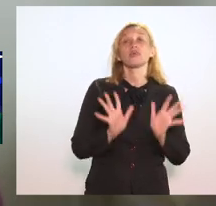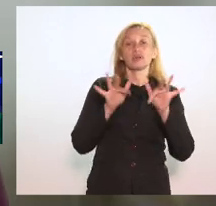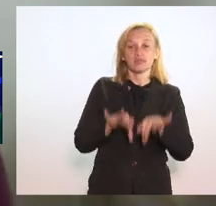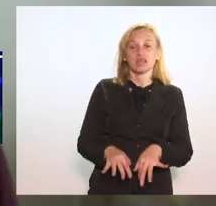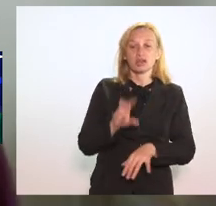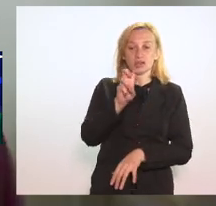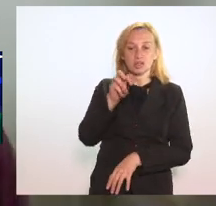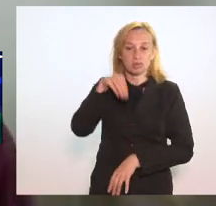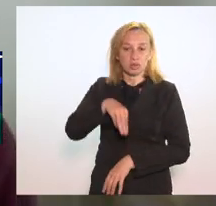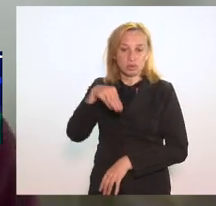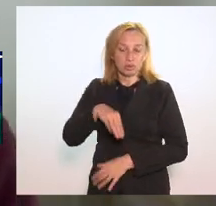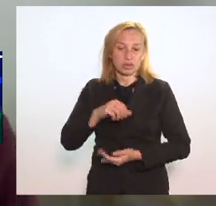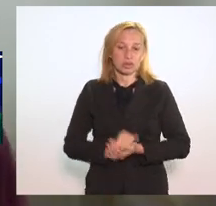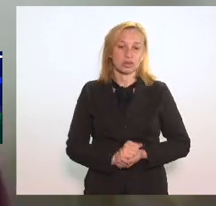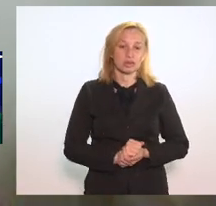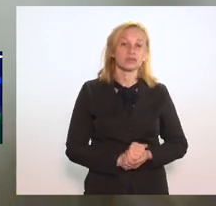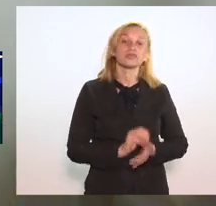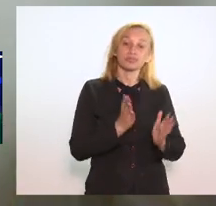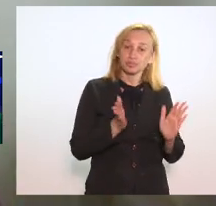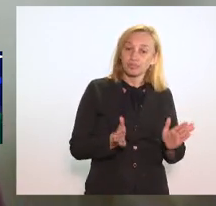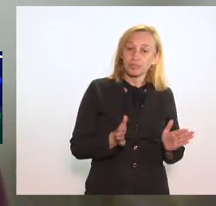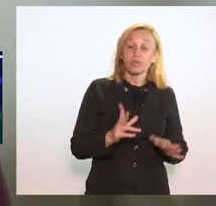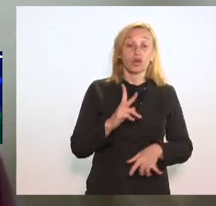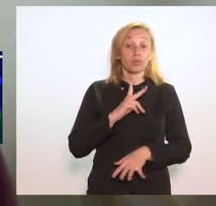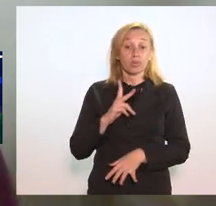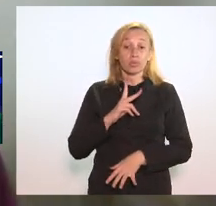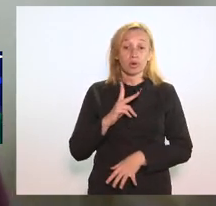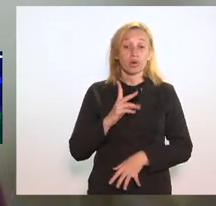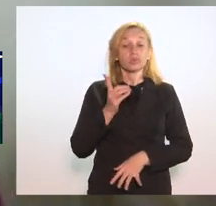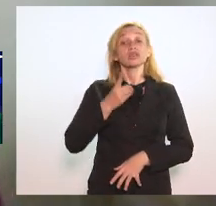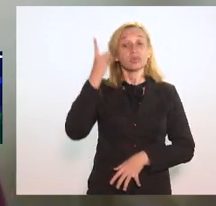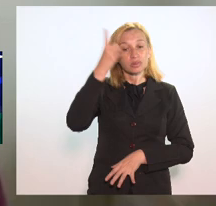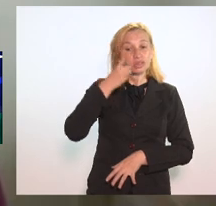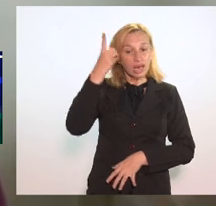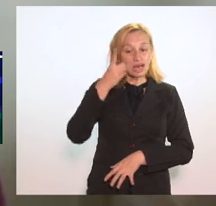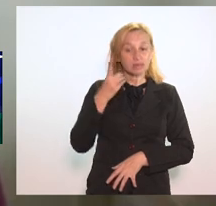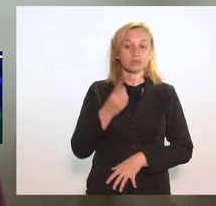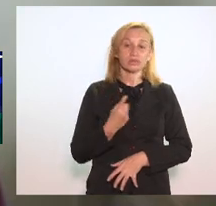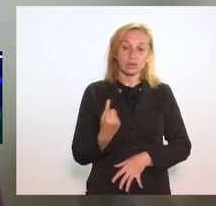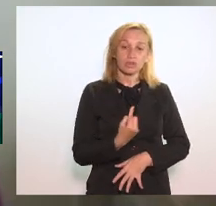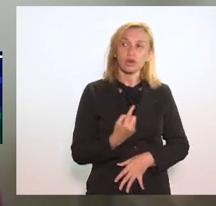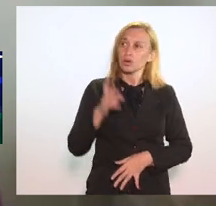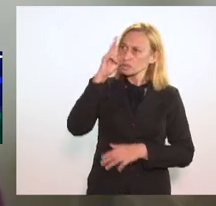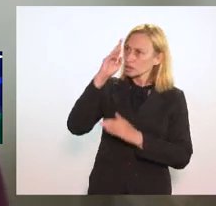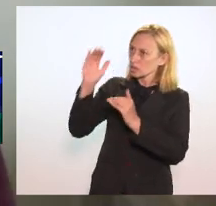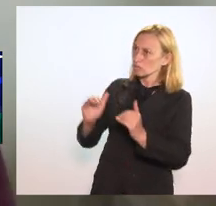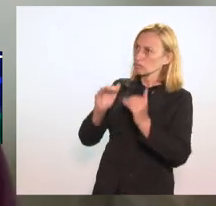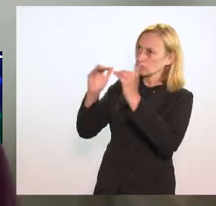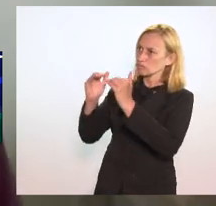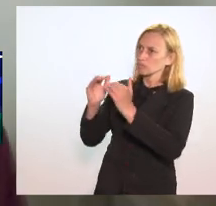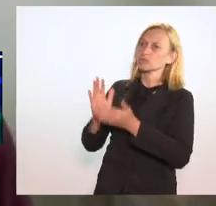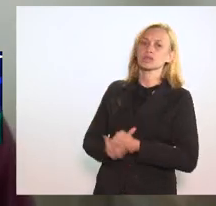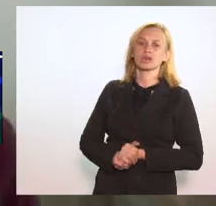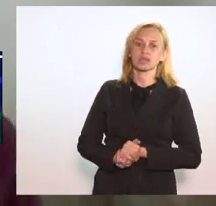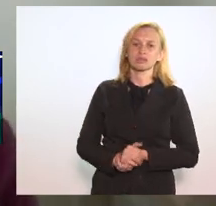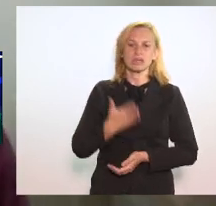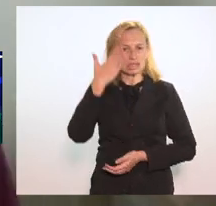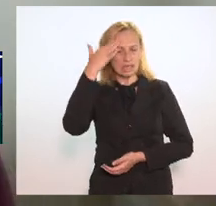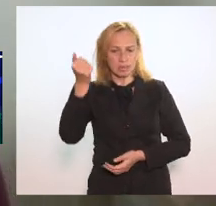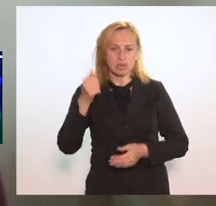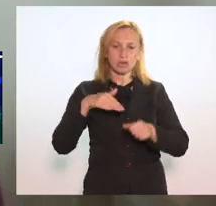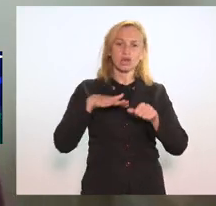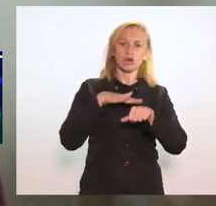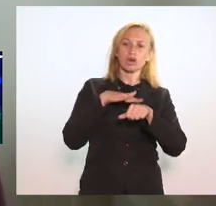o próprio Parlamento Fluminense você excelência como a consulta os